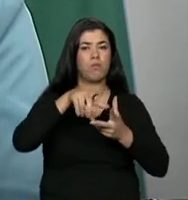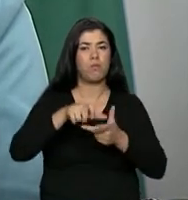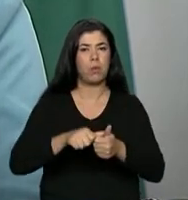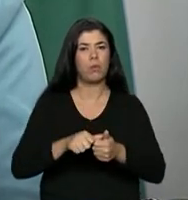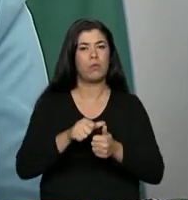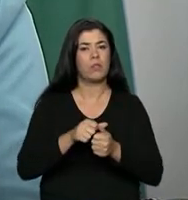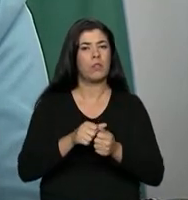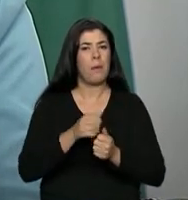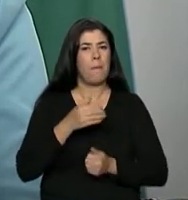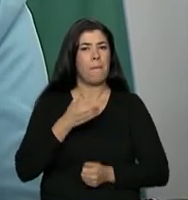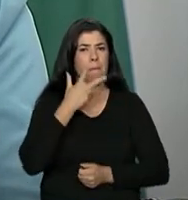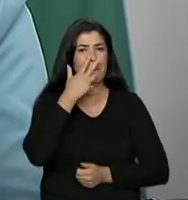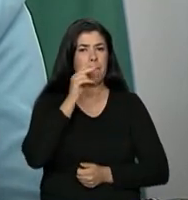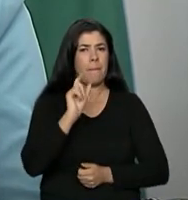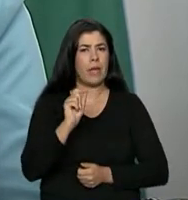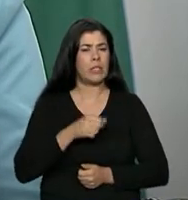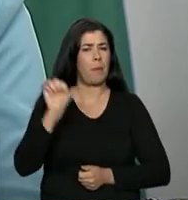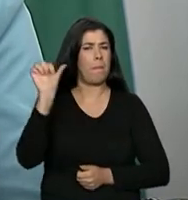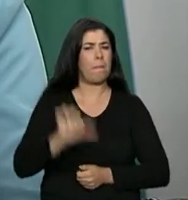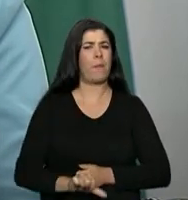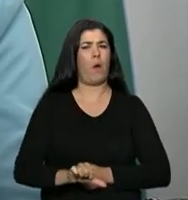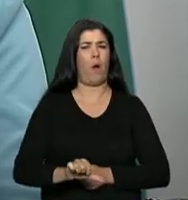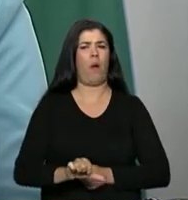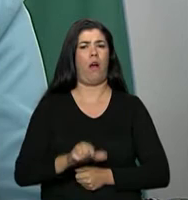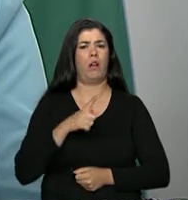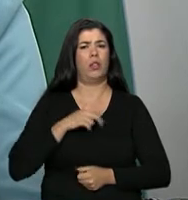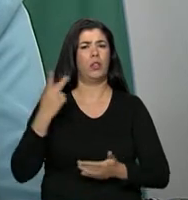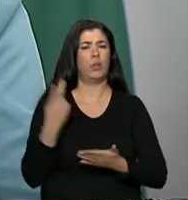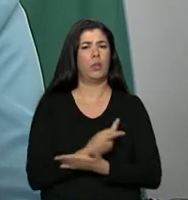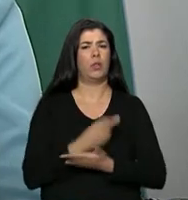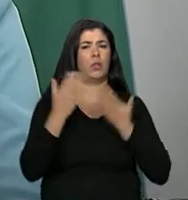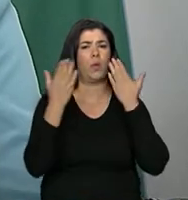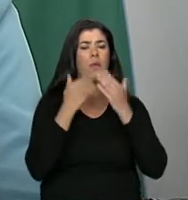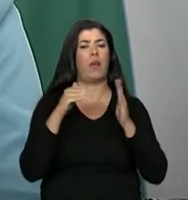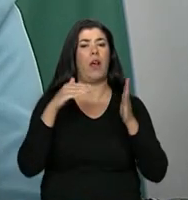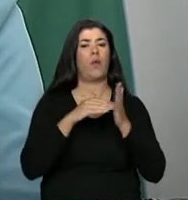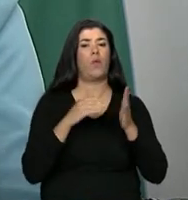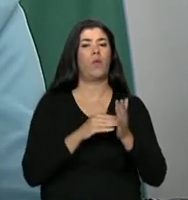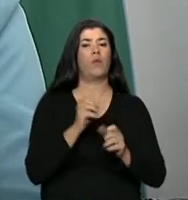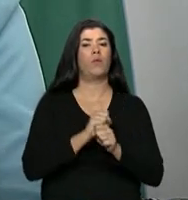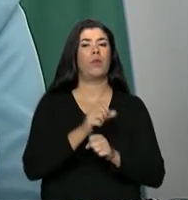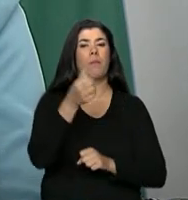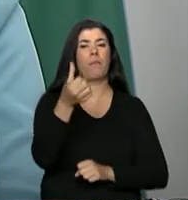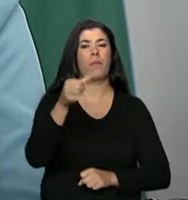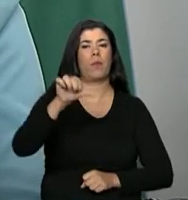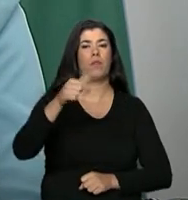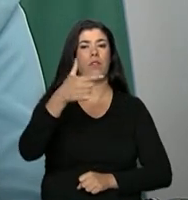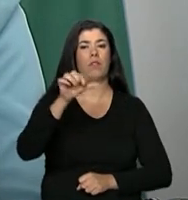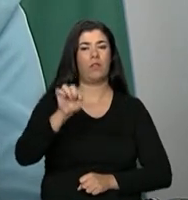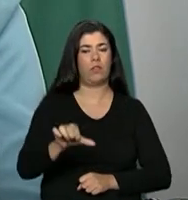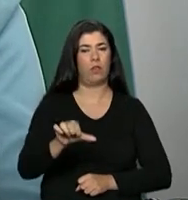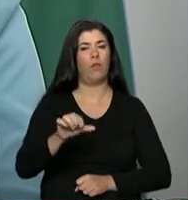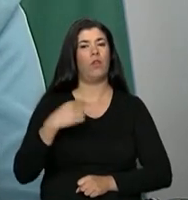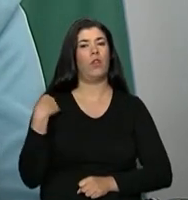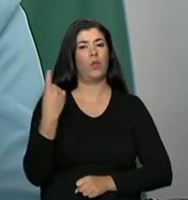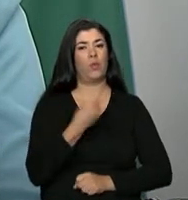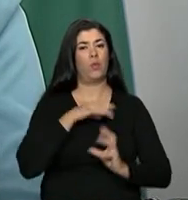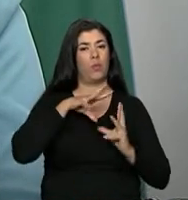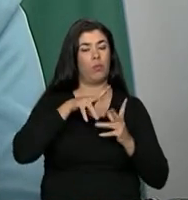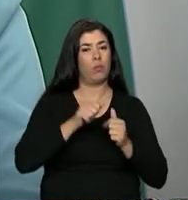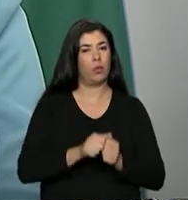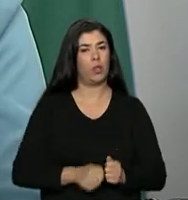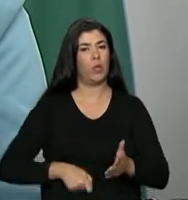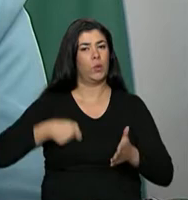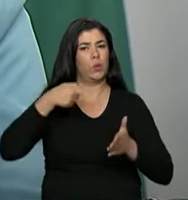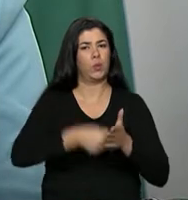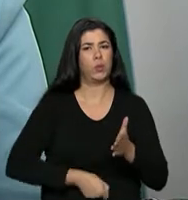crise que o mundo passou desde 1929. A gente tem enfrentado a crise e, neste período